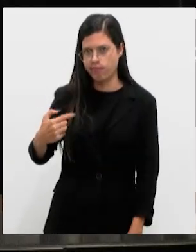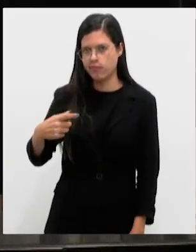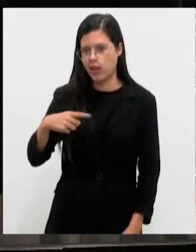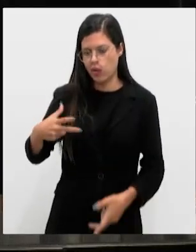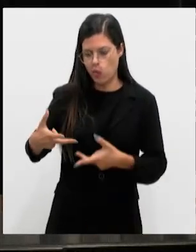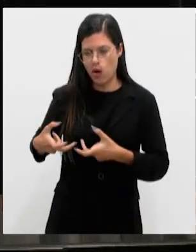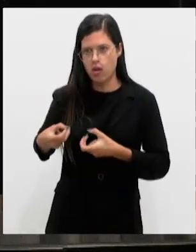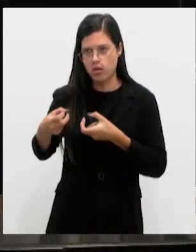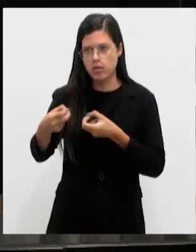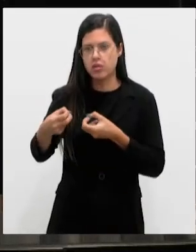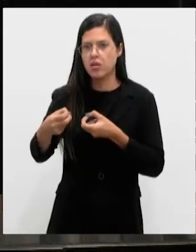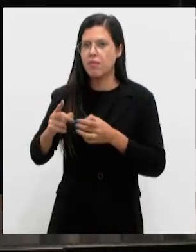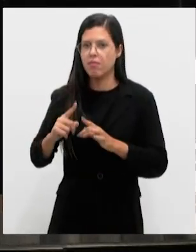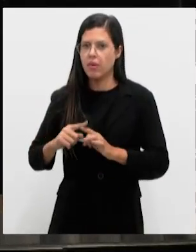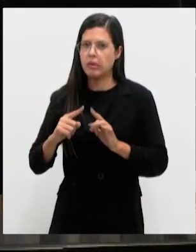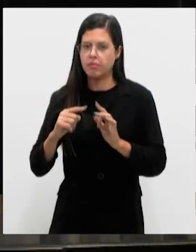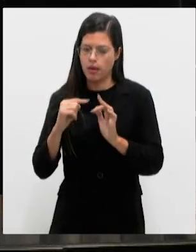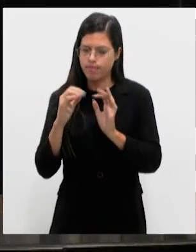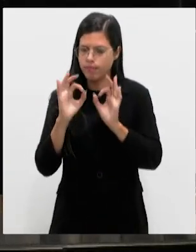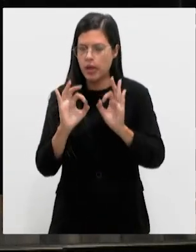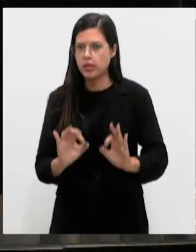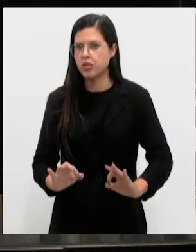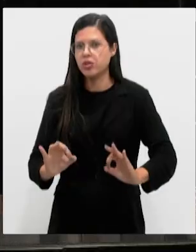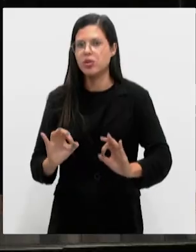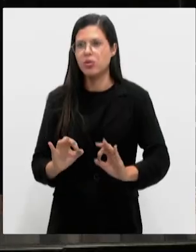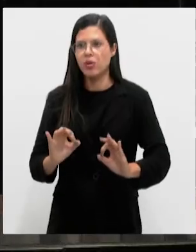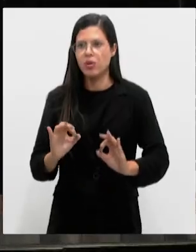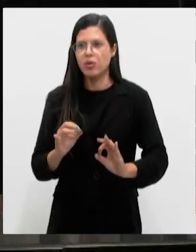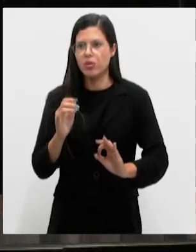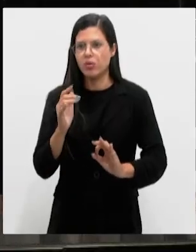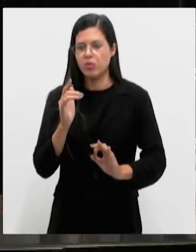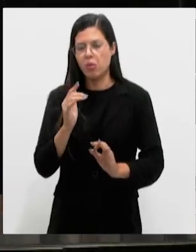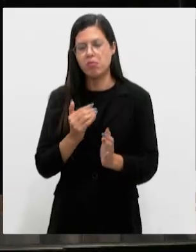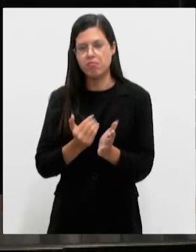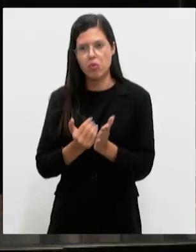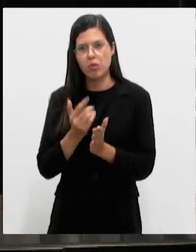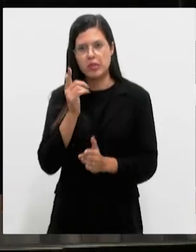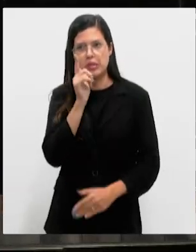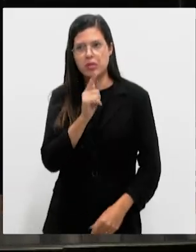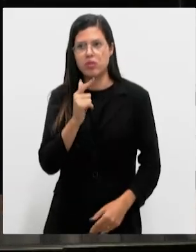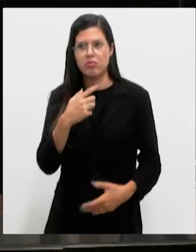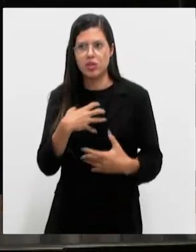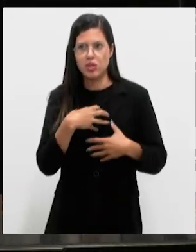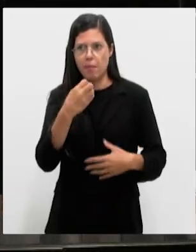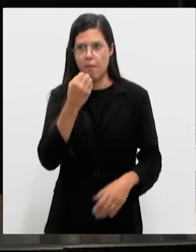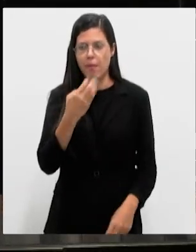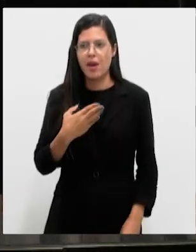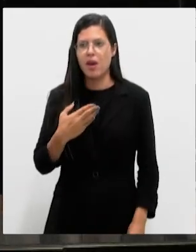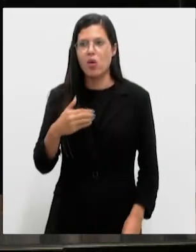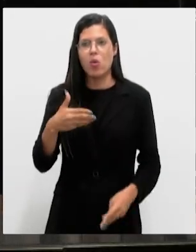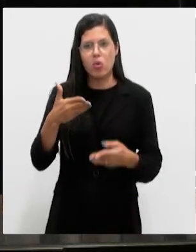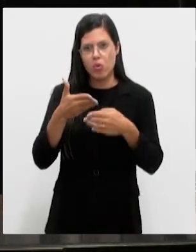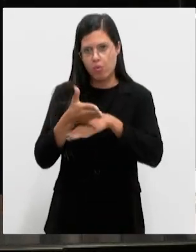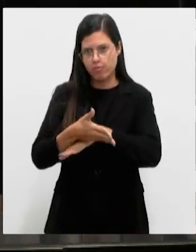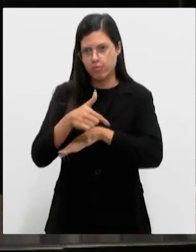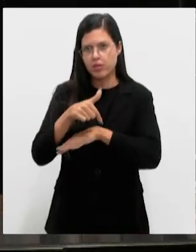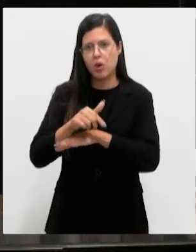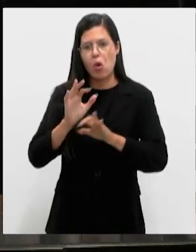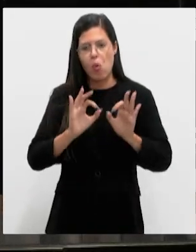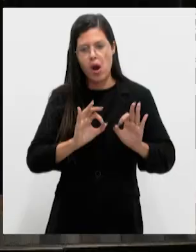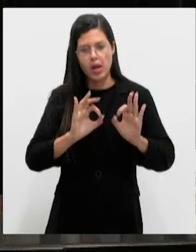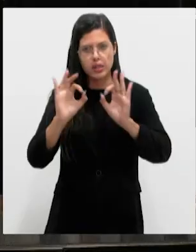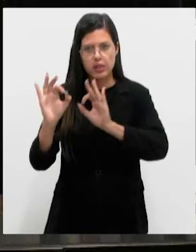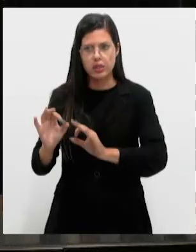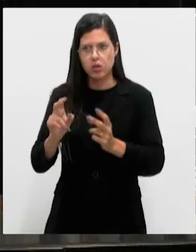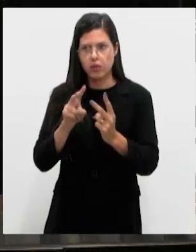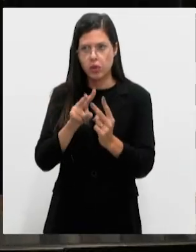está tudo dentro dos conformes, estou me recuperando. Quando eu não venho a essa casa, eu assisto a sessão remotamente, como também dou